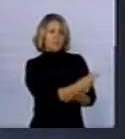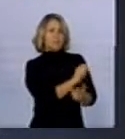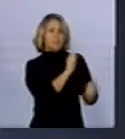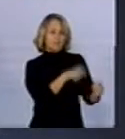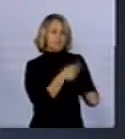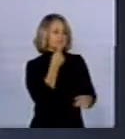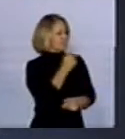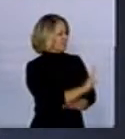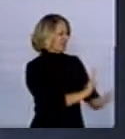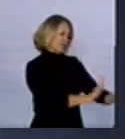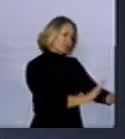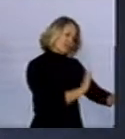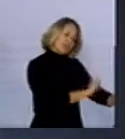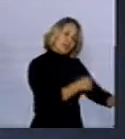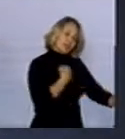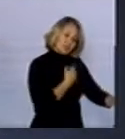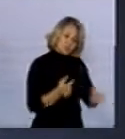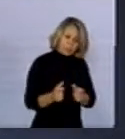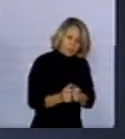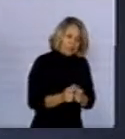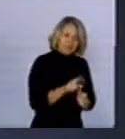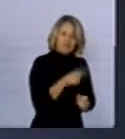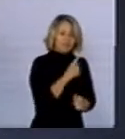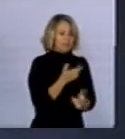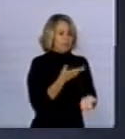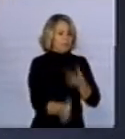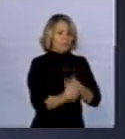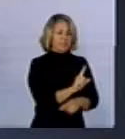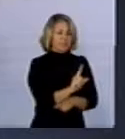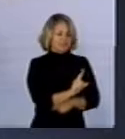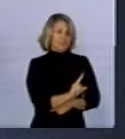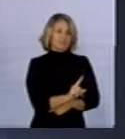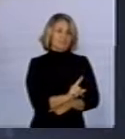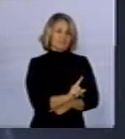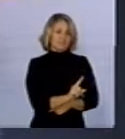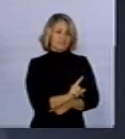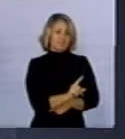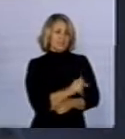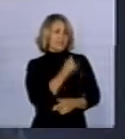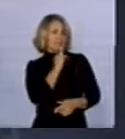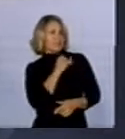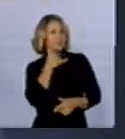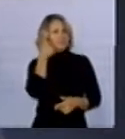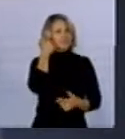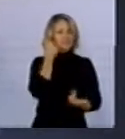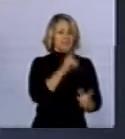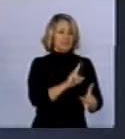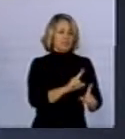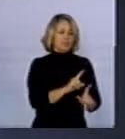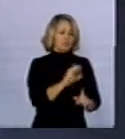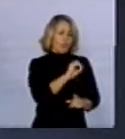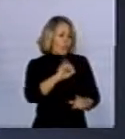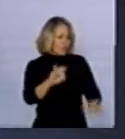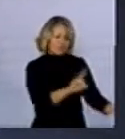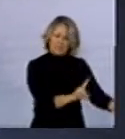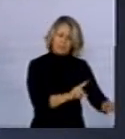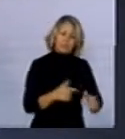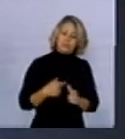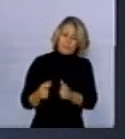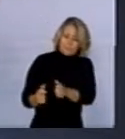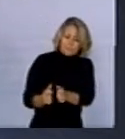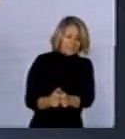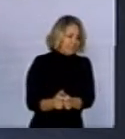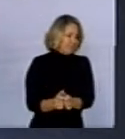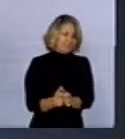lá e dizer, olha aqui, ó, nós somos pequenos, nós não somos desculpe ficar nominando, a Telefônica, nós não somos a Oi, nós somos pequenos operadores,